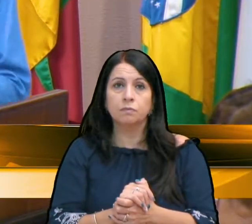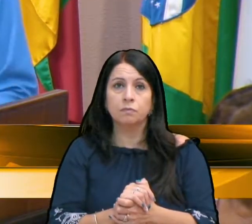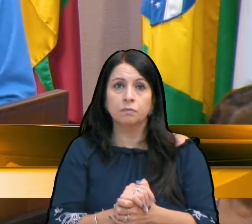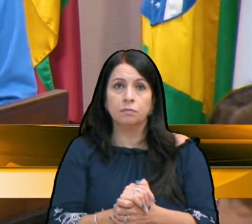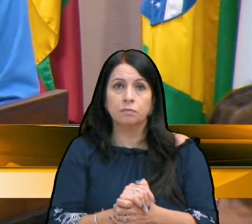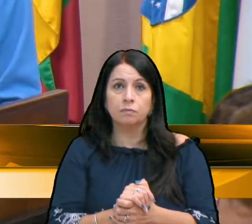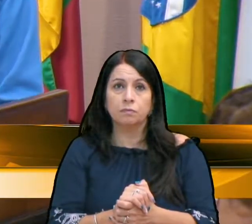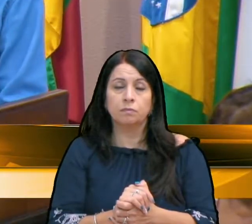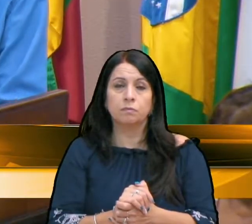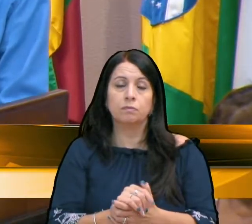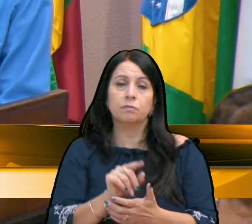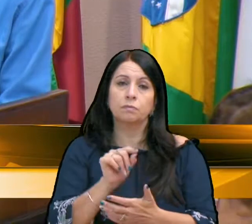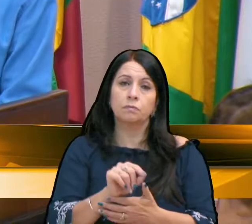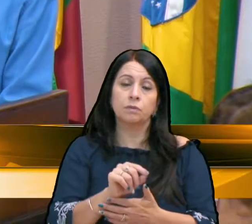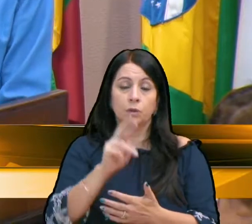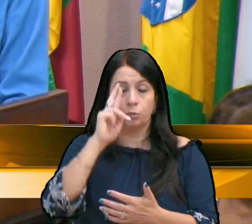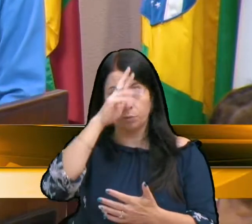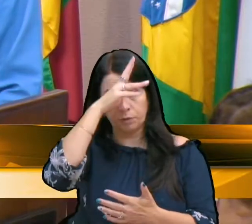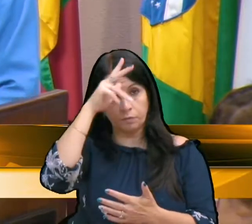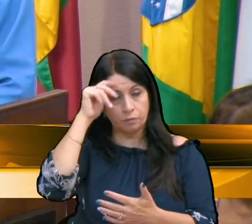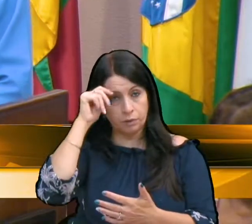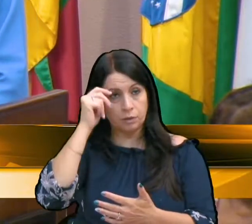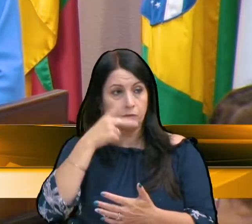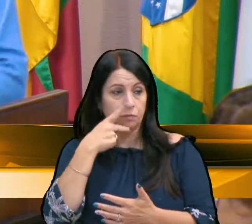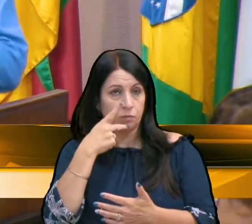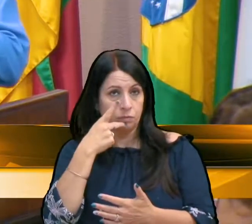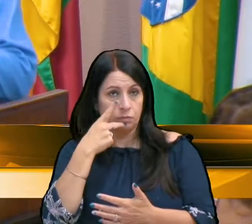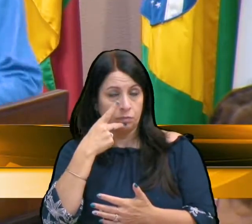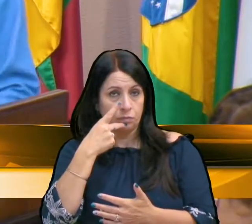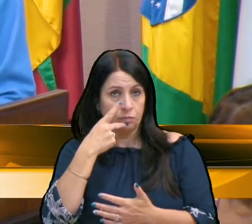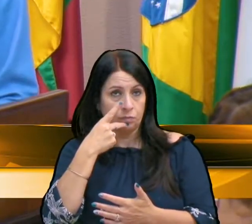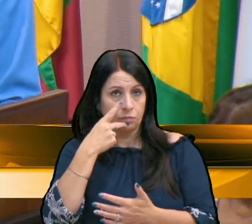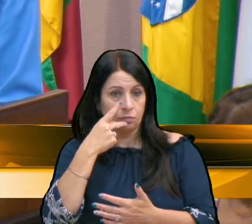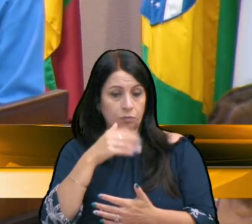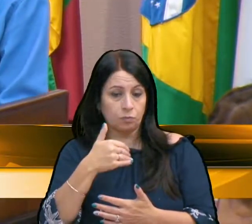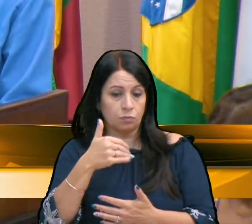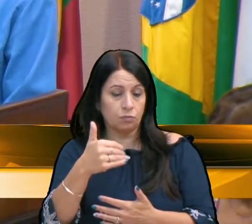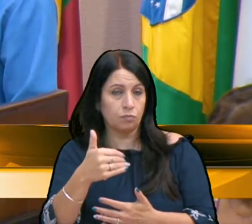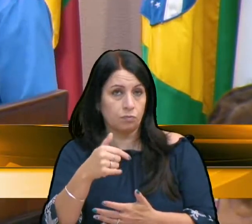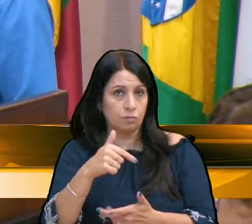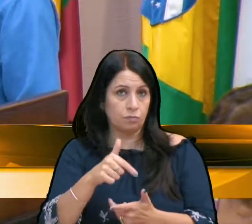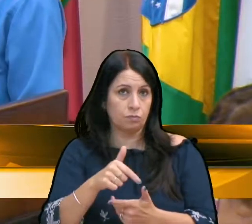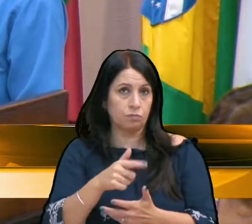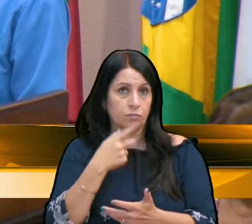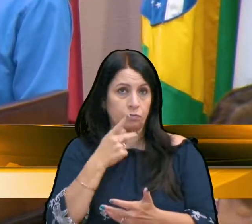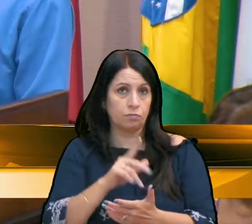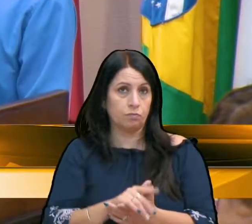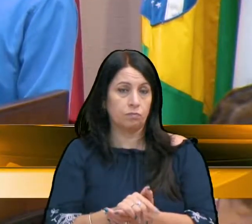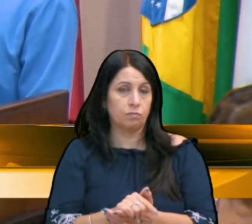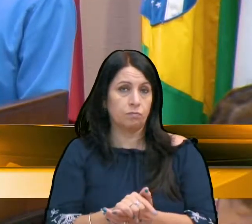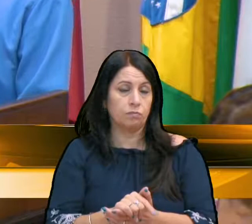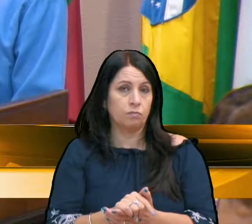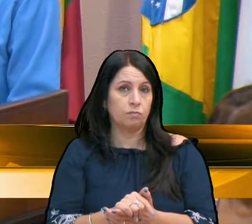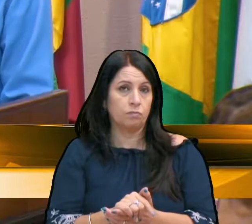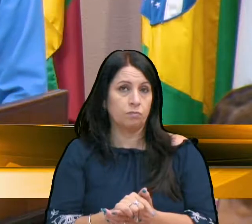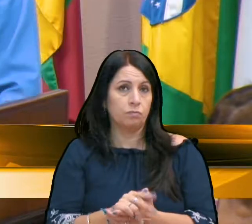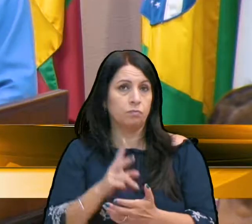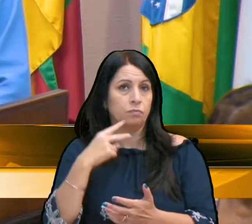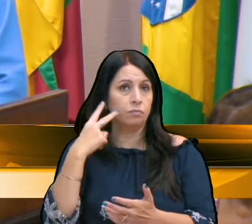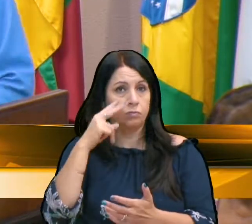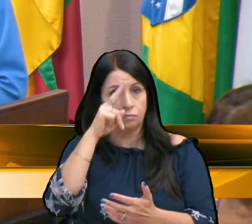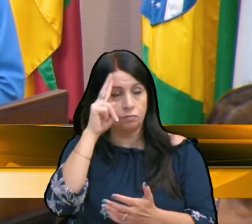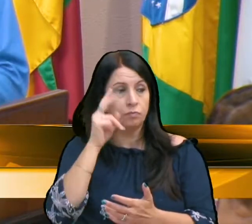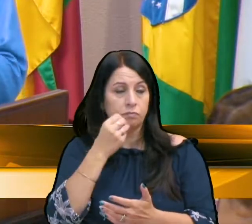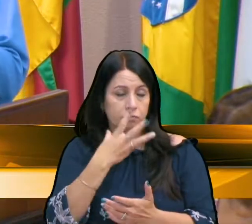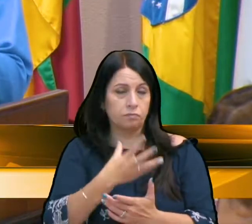que o prefeito nos comentou, pelo que está andando, o andamento, como já foi falado também, o vereador Wes bem